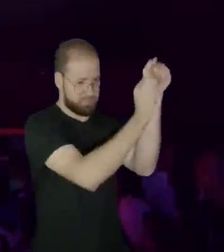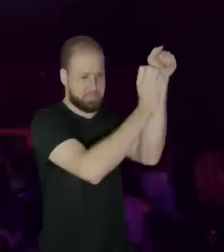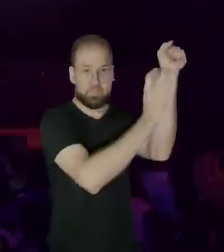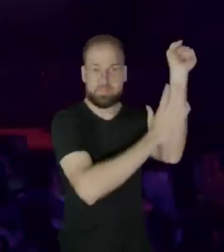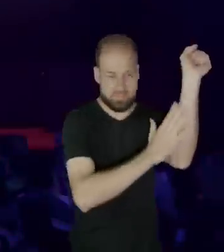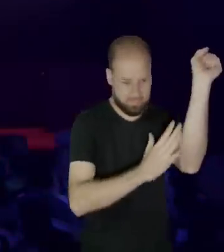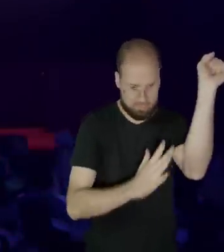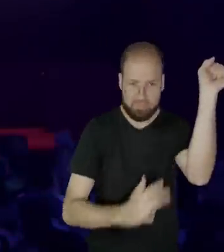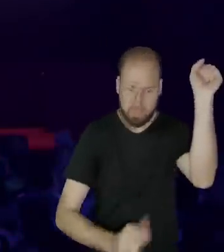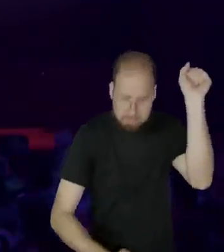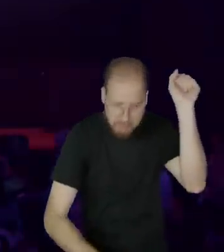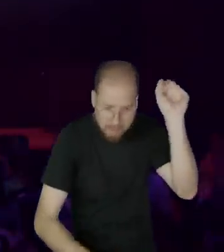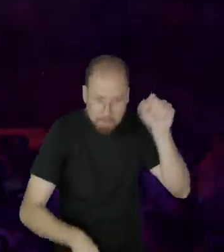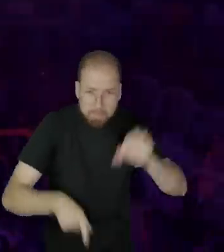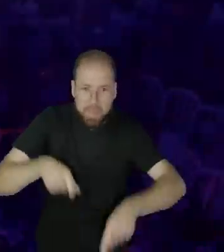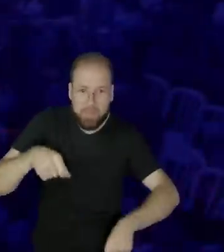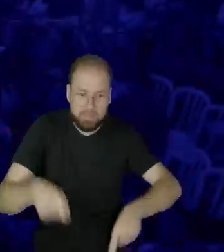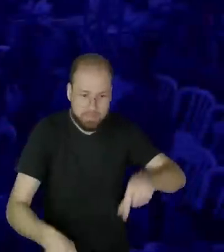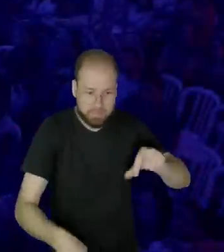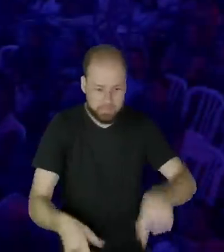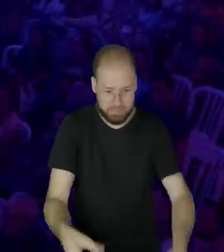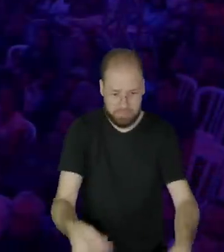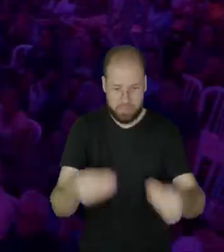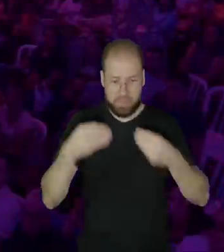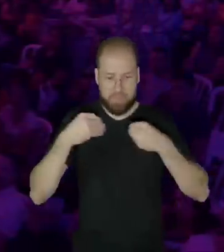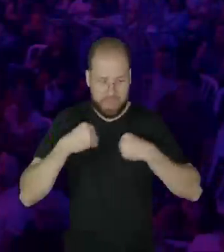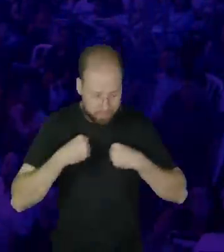carmesim, escrevi a minha história de